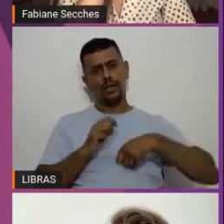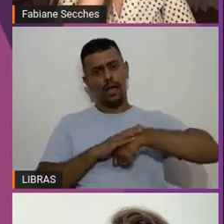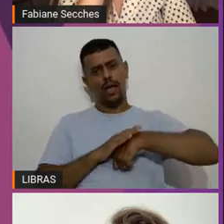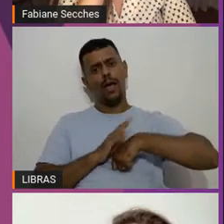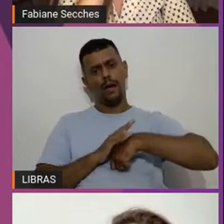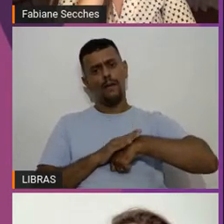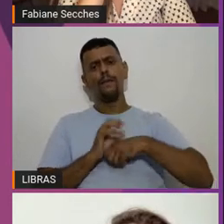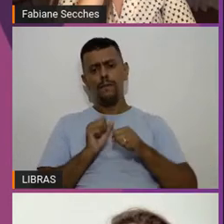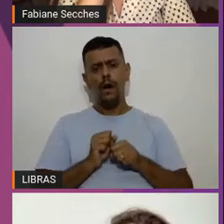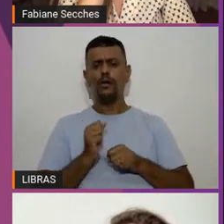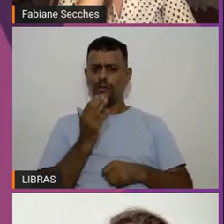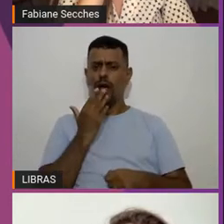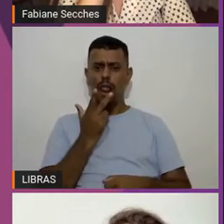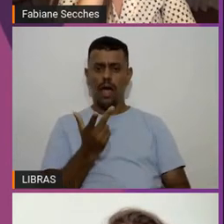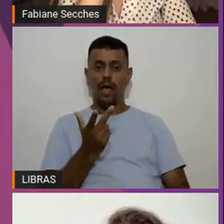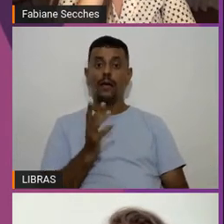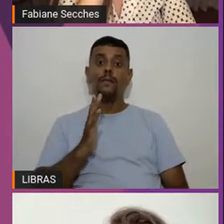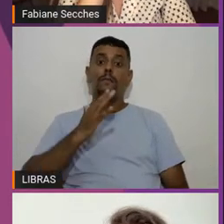e